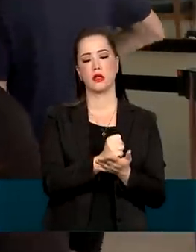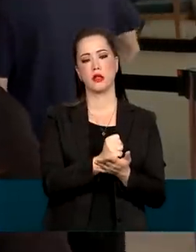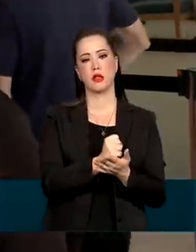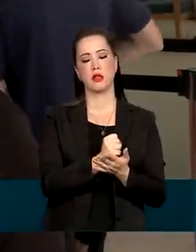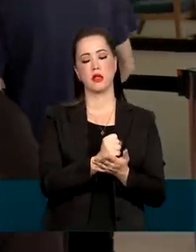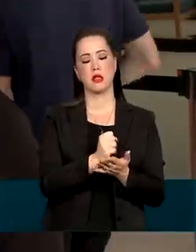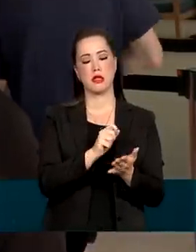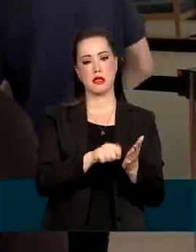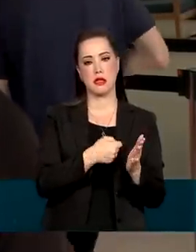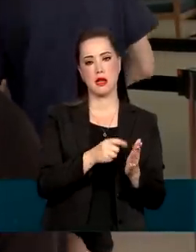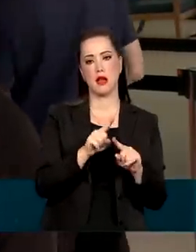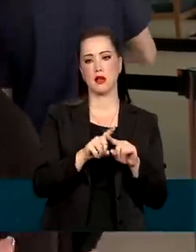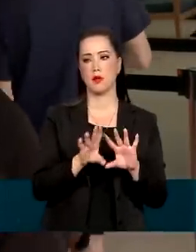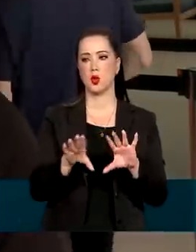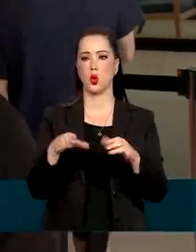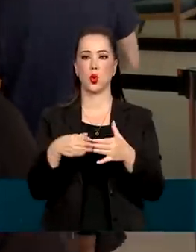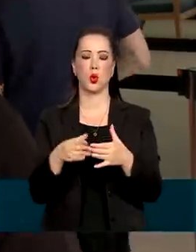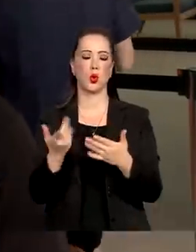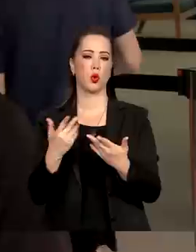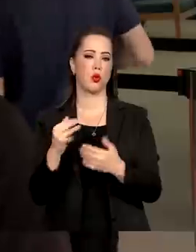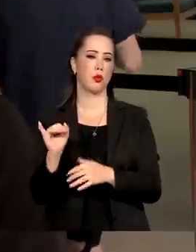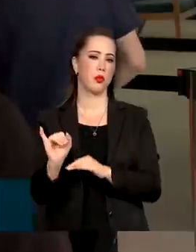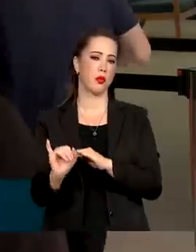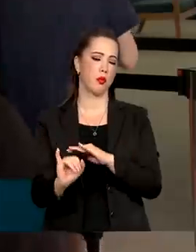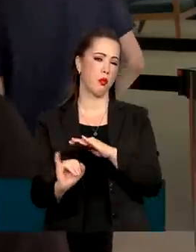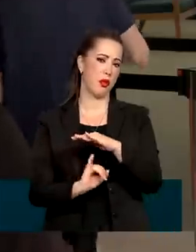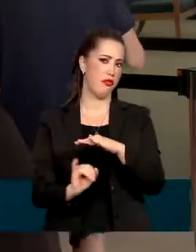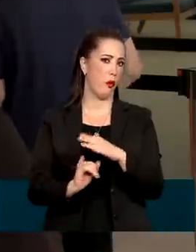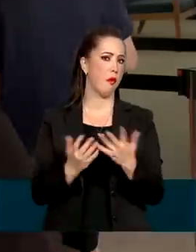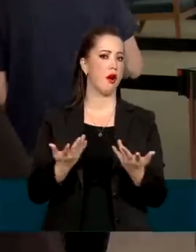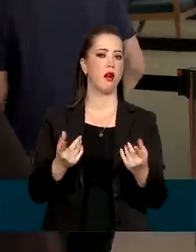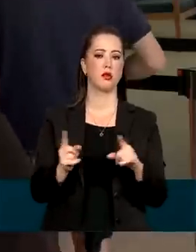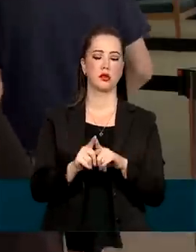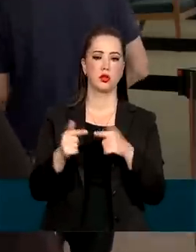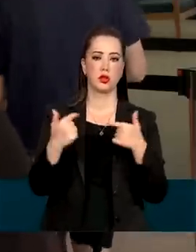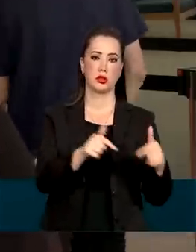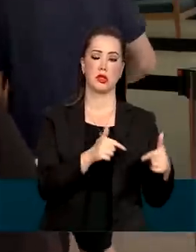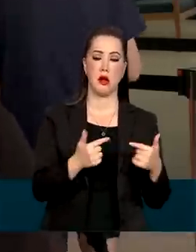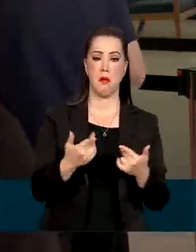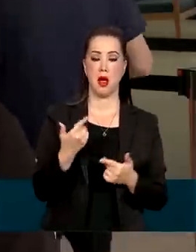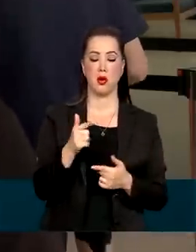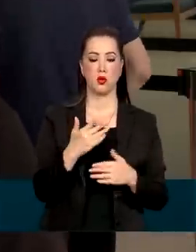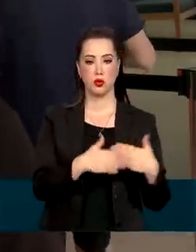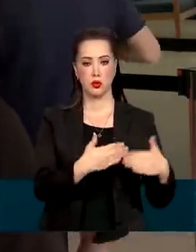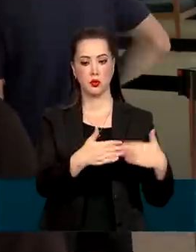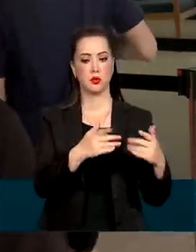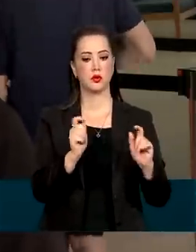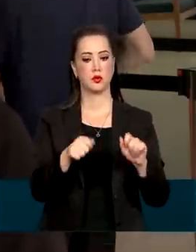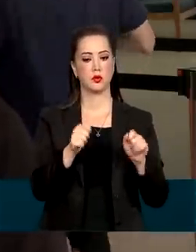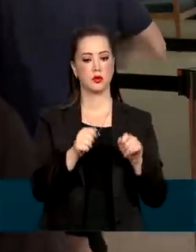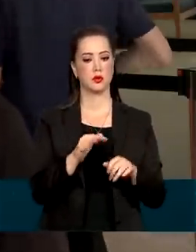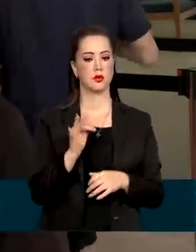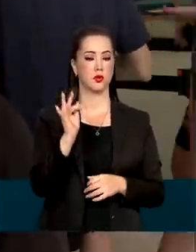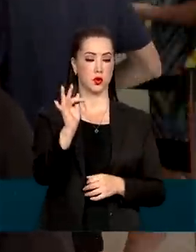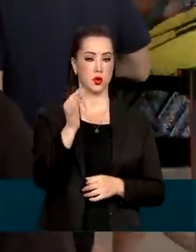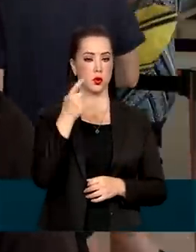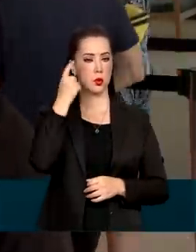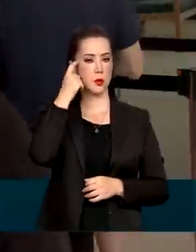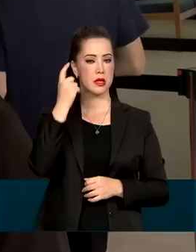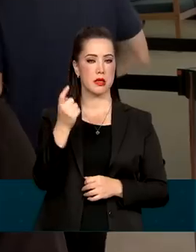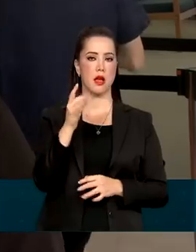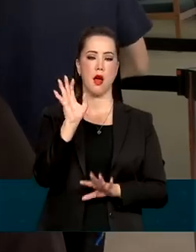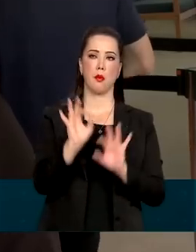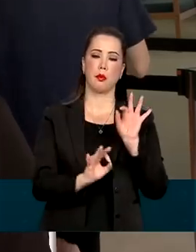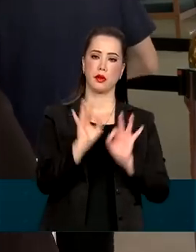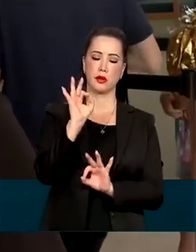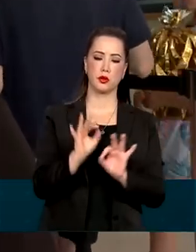de eventos mais uma área assim que não me dava a instabilidade que eu precisava né Para poder seguir até mesmo almejar novos projetos